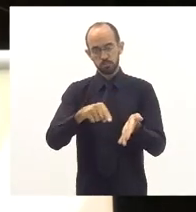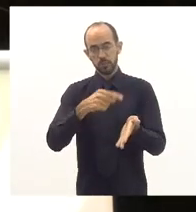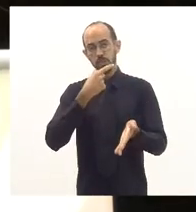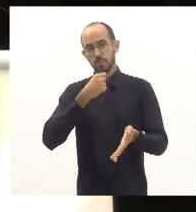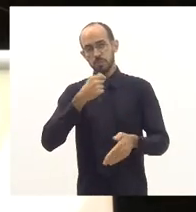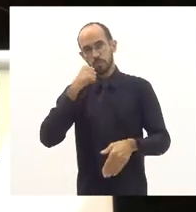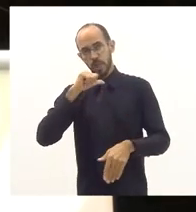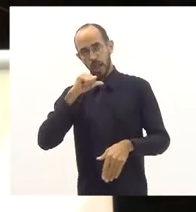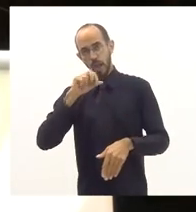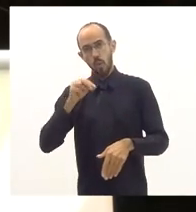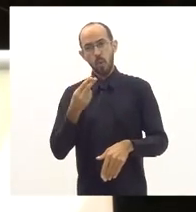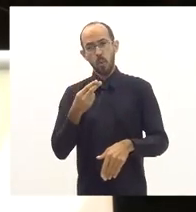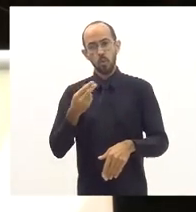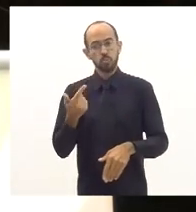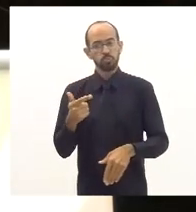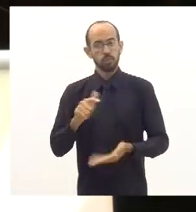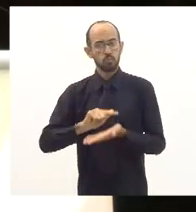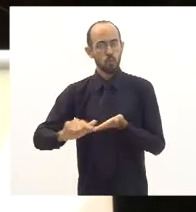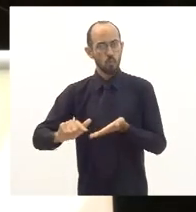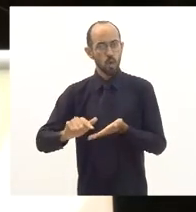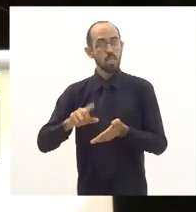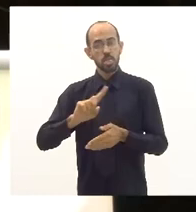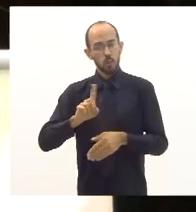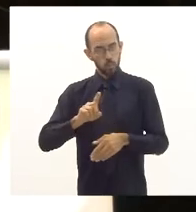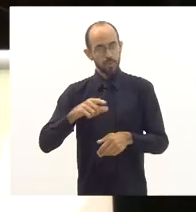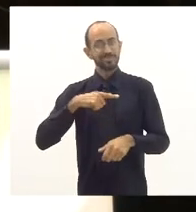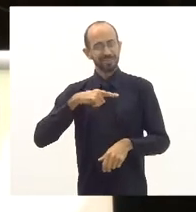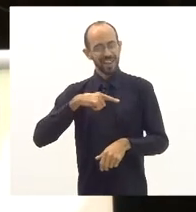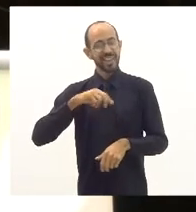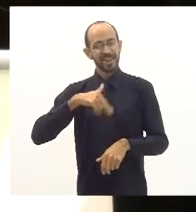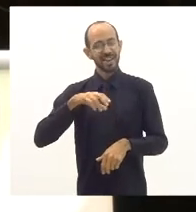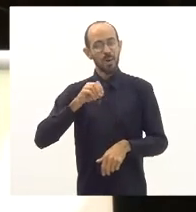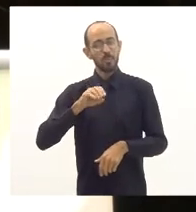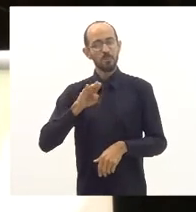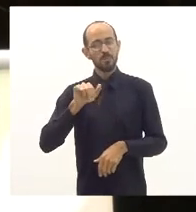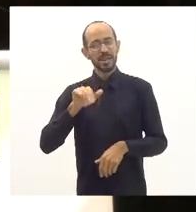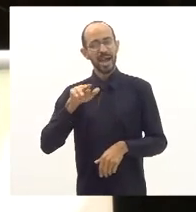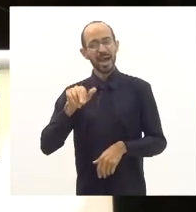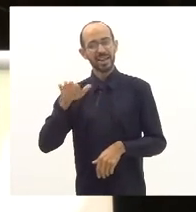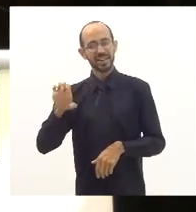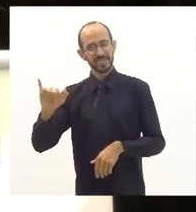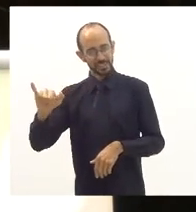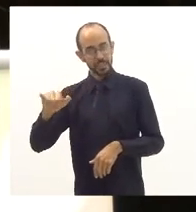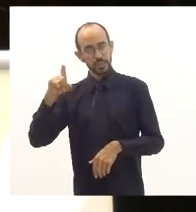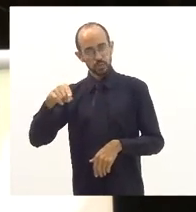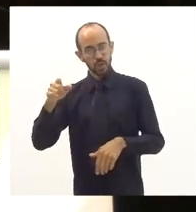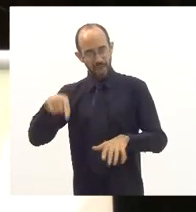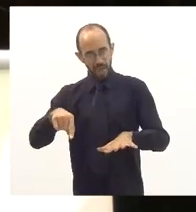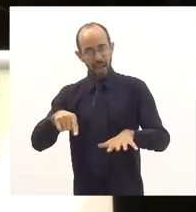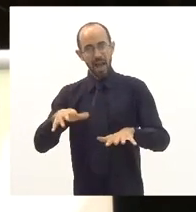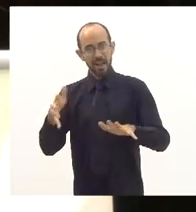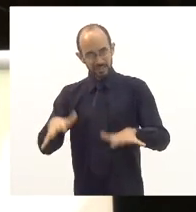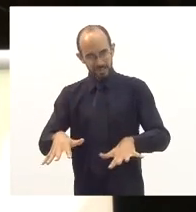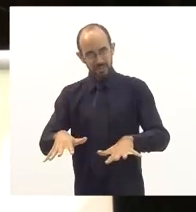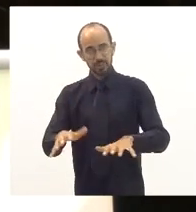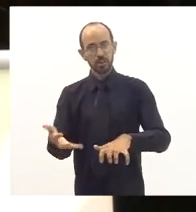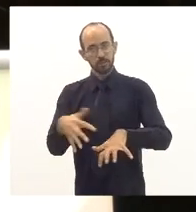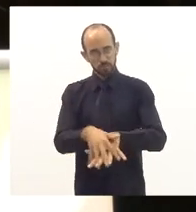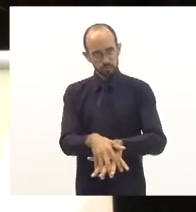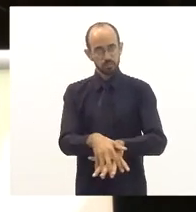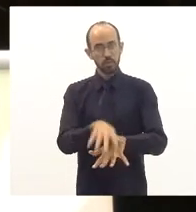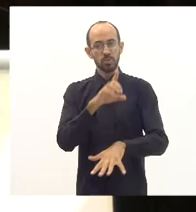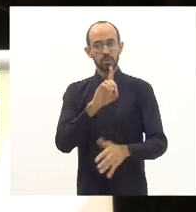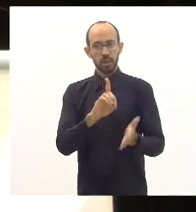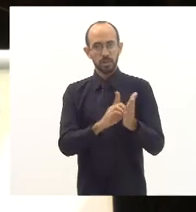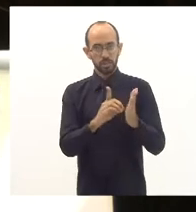indeterminado. Ela vai poder escolher não binário. Isso é inclusão social, isso é combate à violência. O Detran